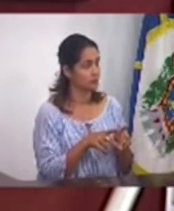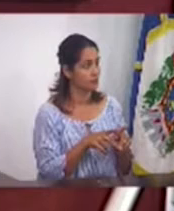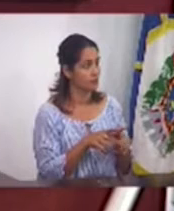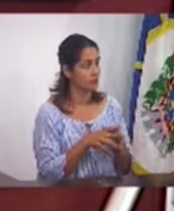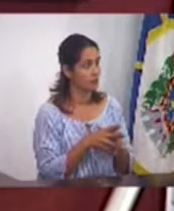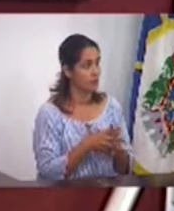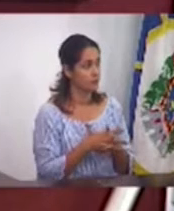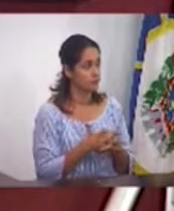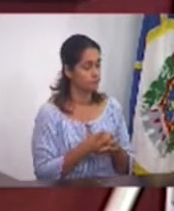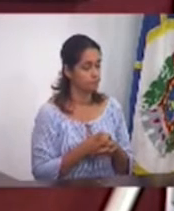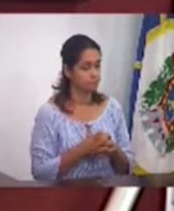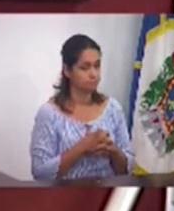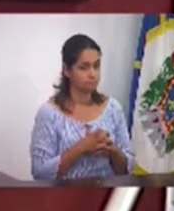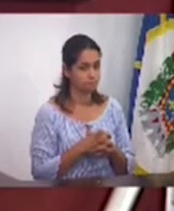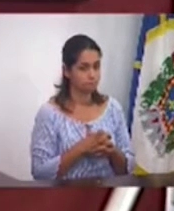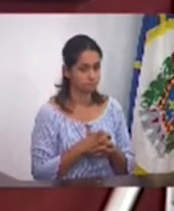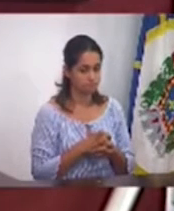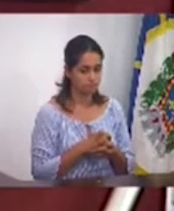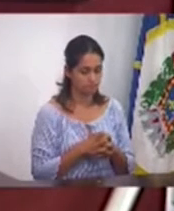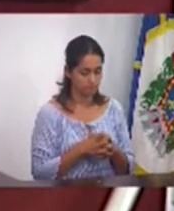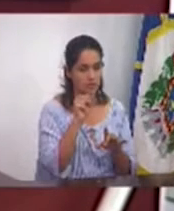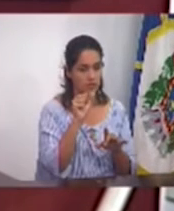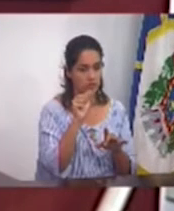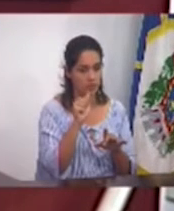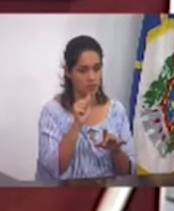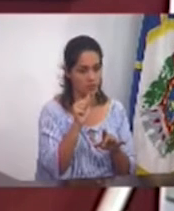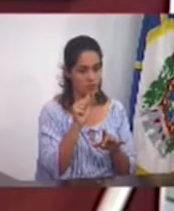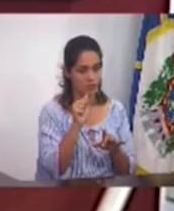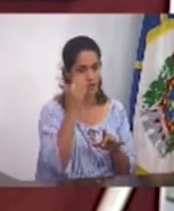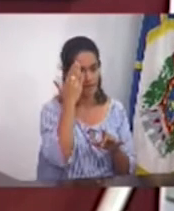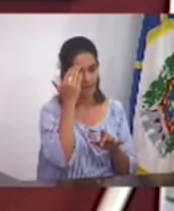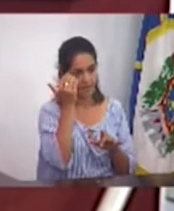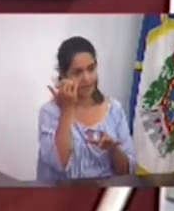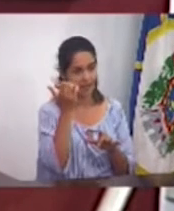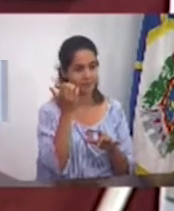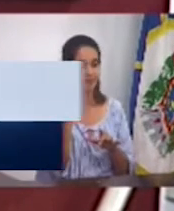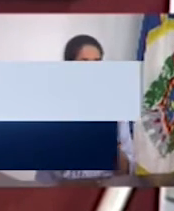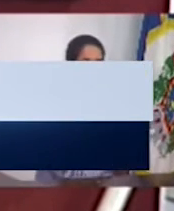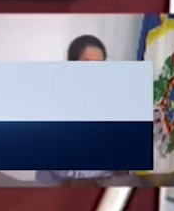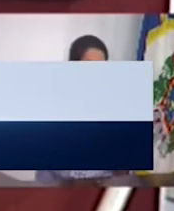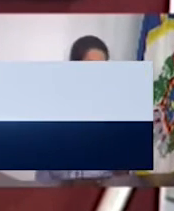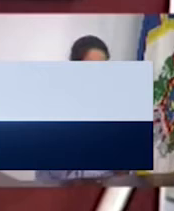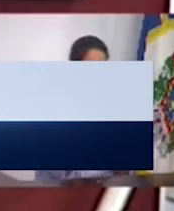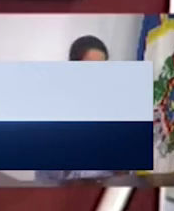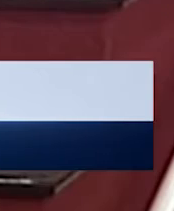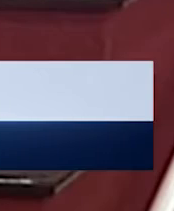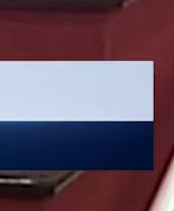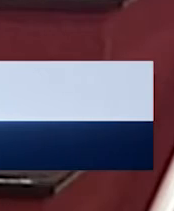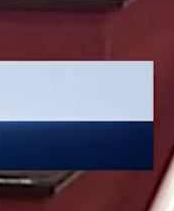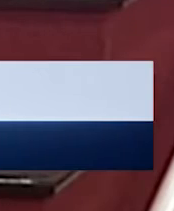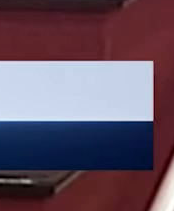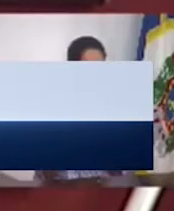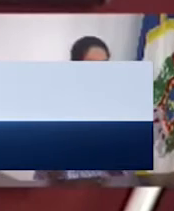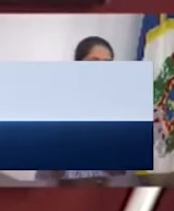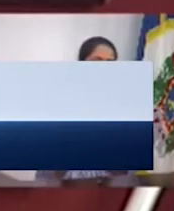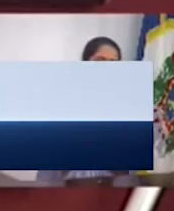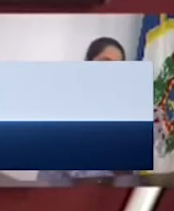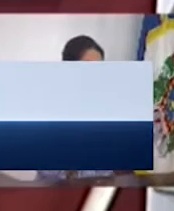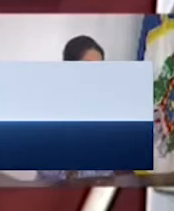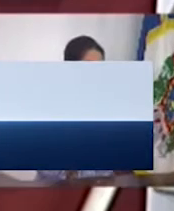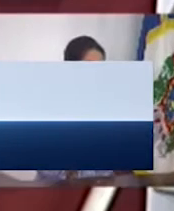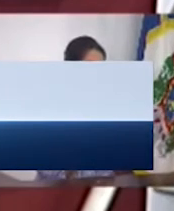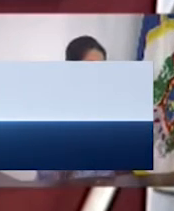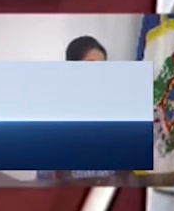administração mas principalmente para os moradores desse local outro tema levantado por vereadores como harry chandelle